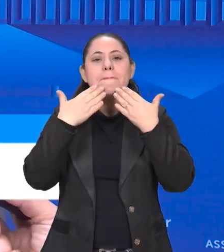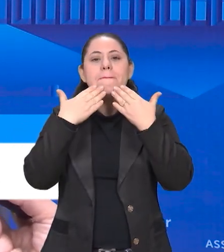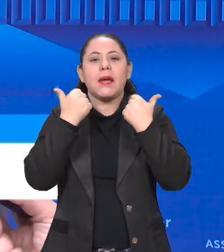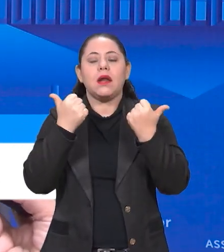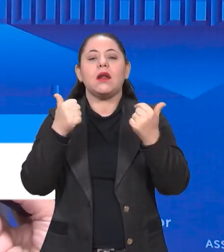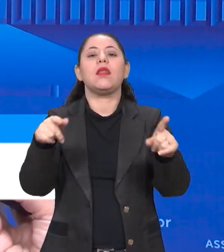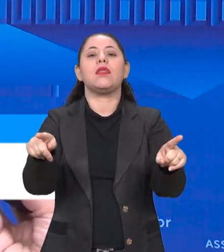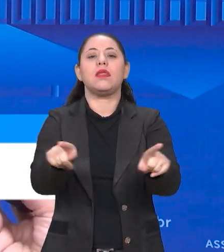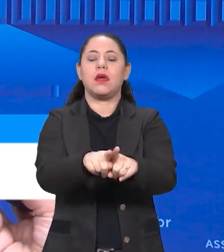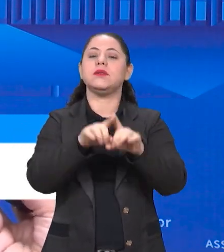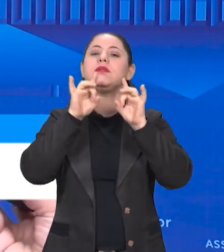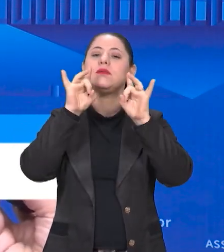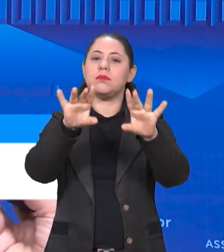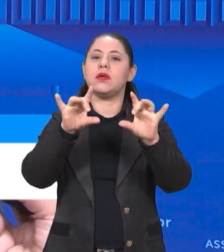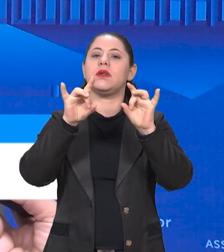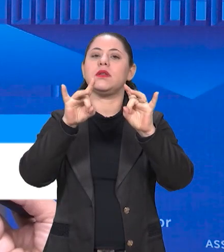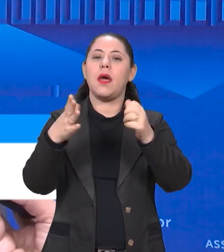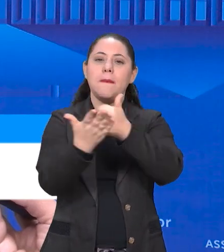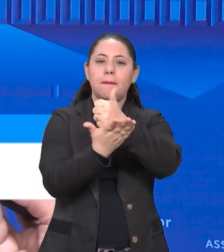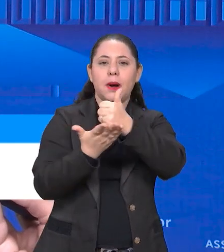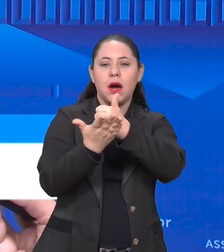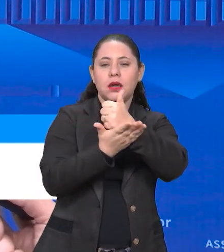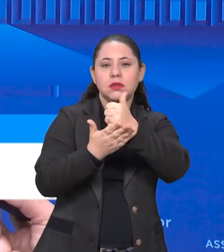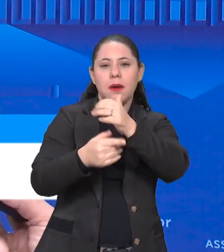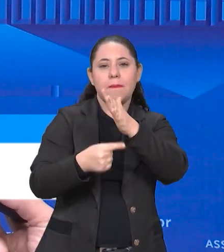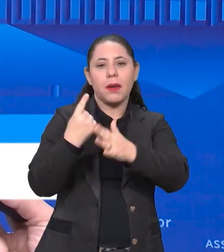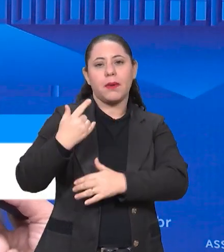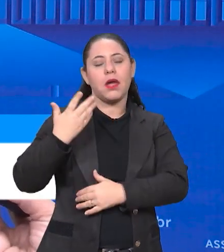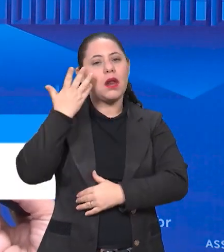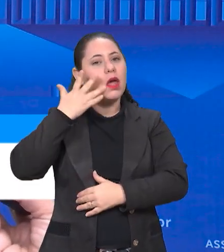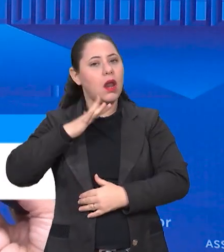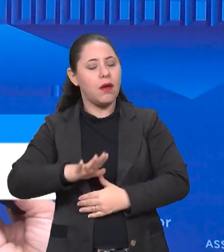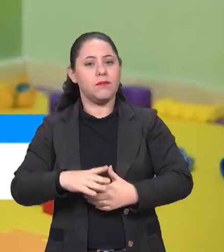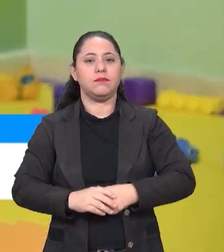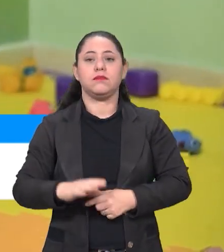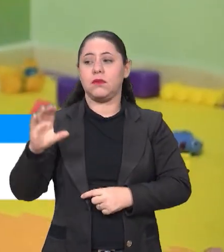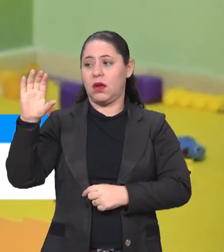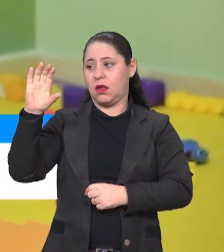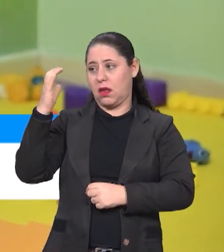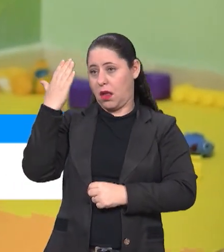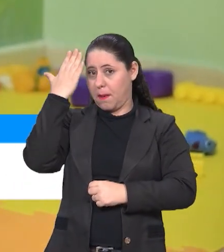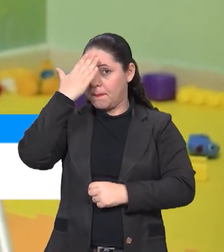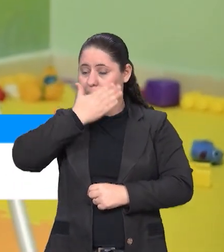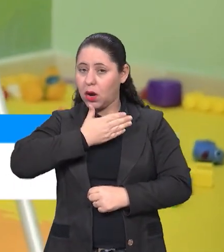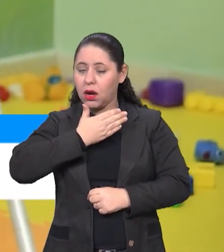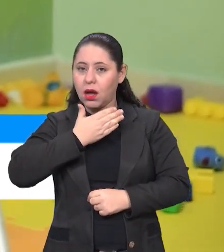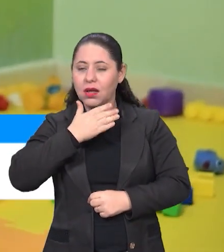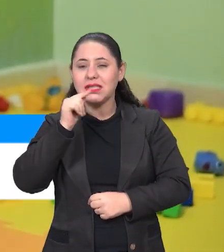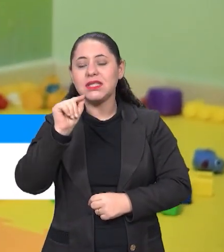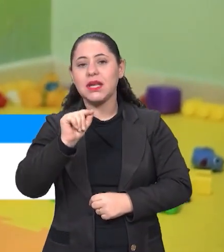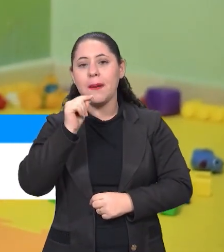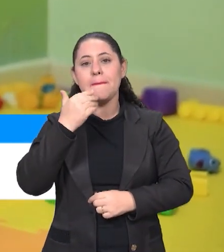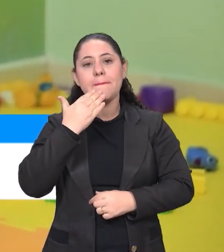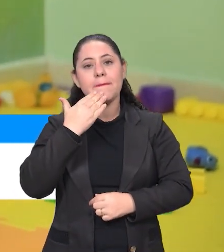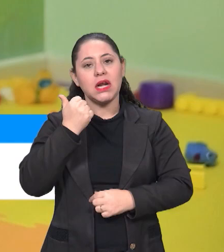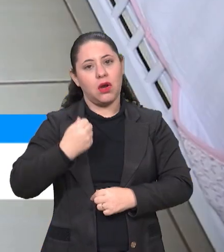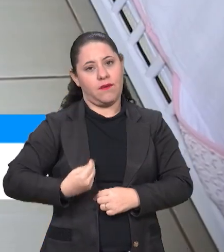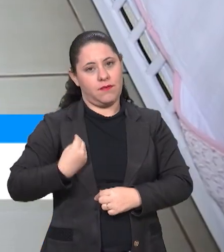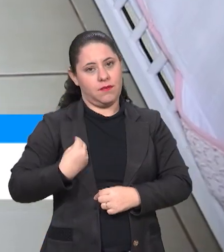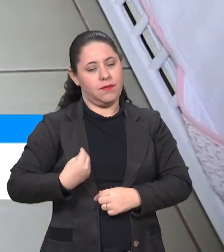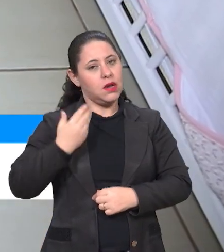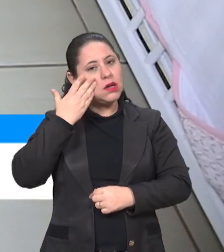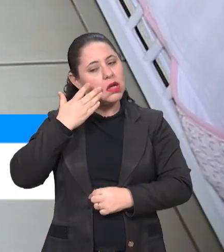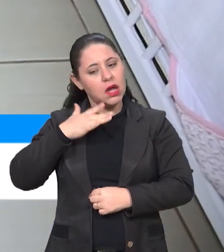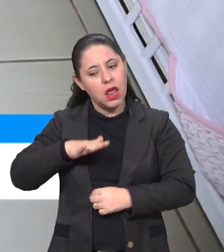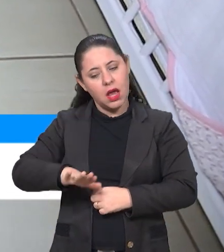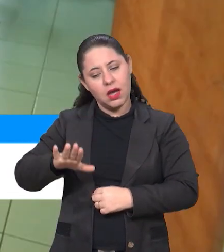lugar que ela merece estar e de forma muito especial na base, que é na primeira infância. A ciência já mostrou que, se melhorarem as condições